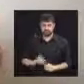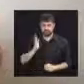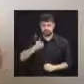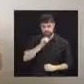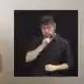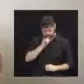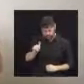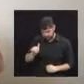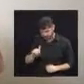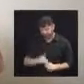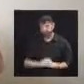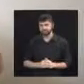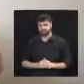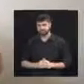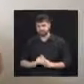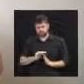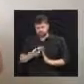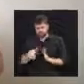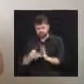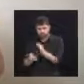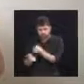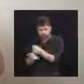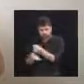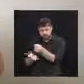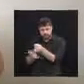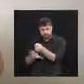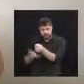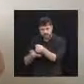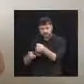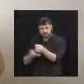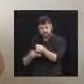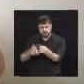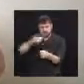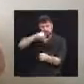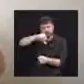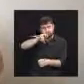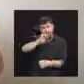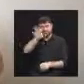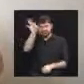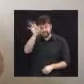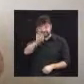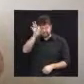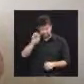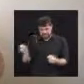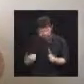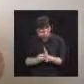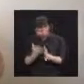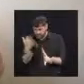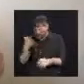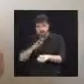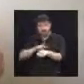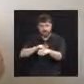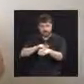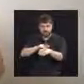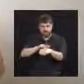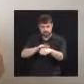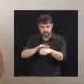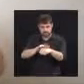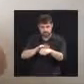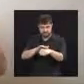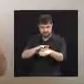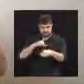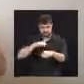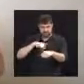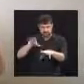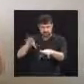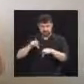falei, todas se baseiam que 80% a 95% das vezes as doenças aparecem